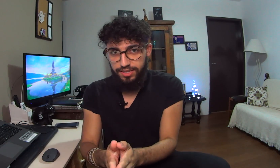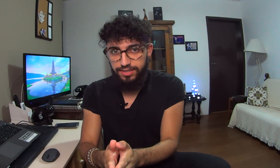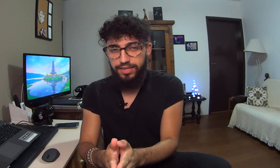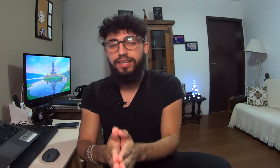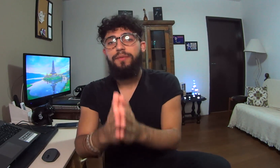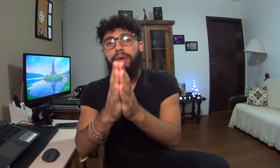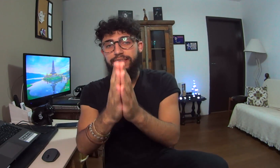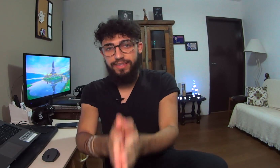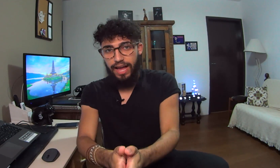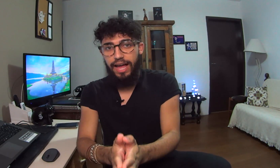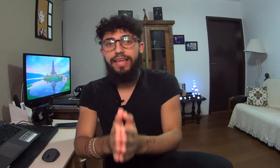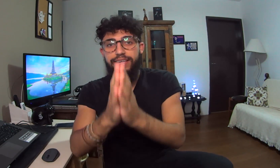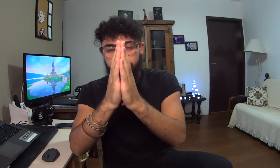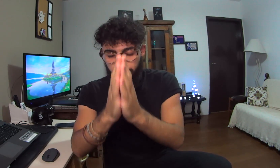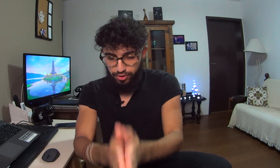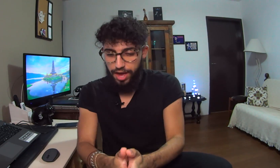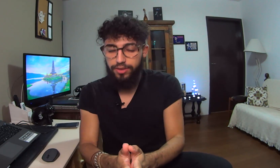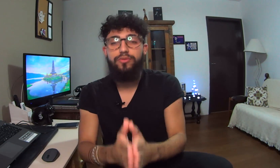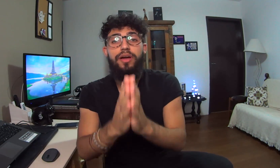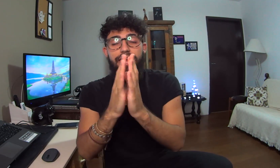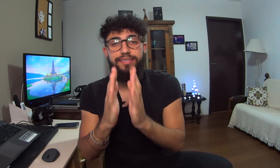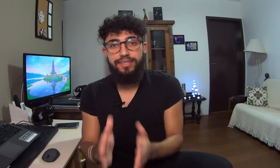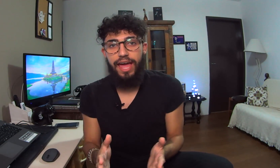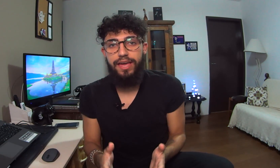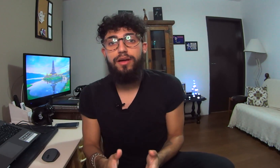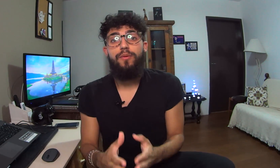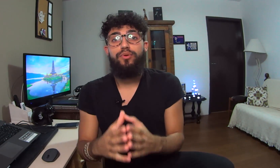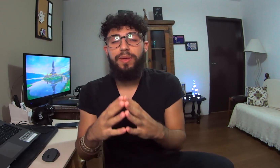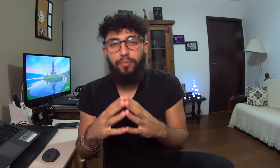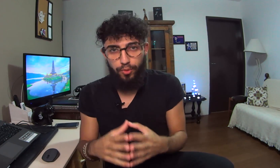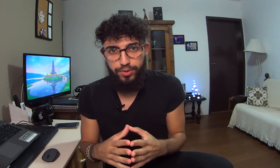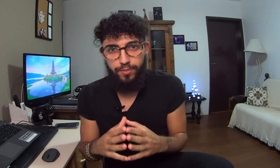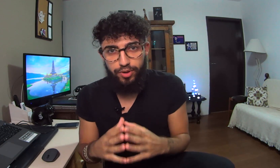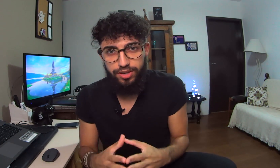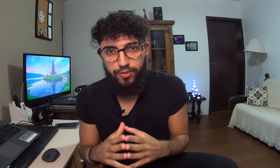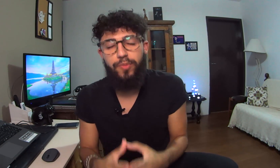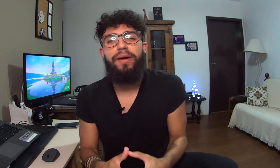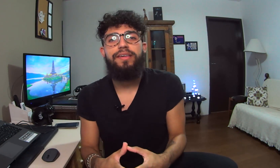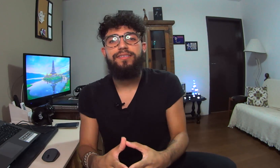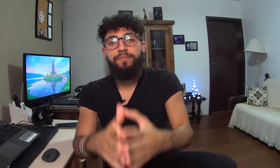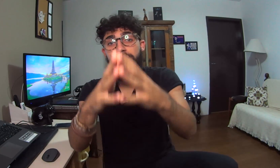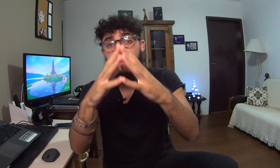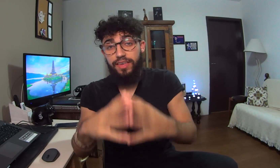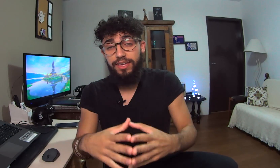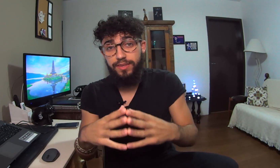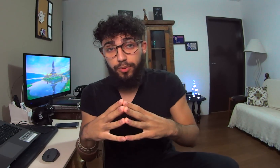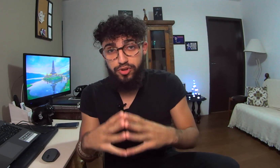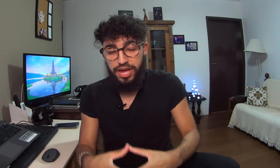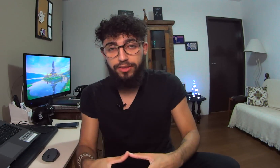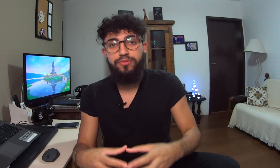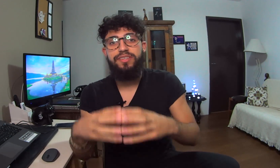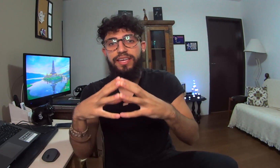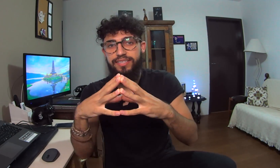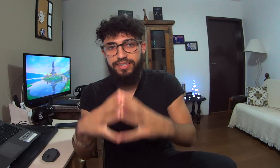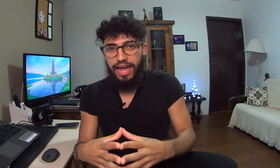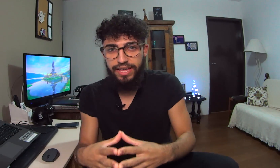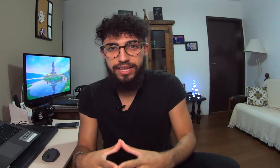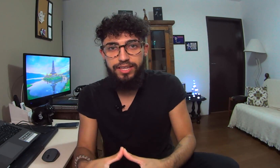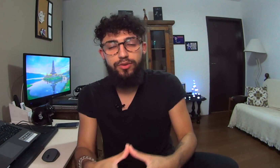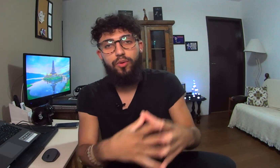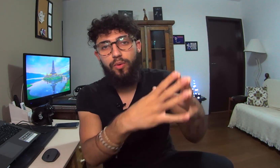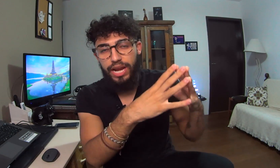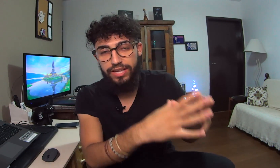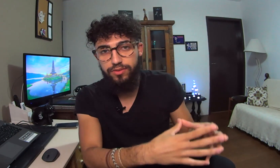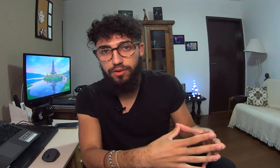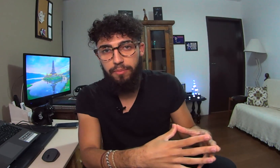gente precisa passar esse projeto, essa ideia, porque é muito importante para o país. Sem esse projeto, sem essa